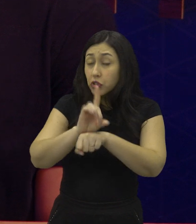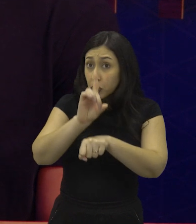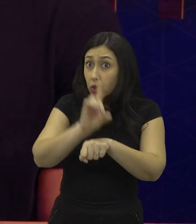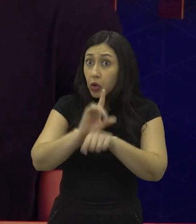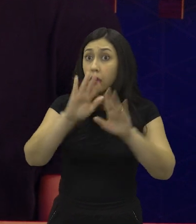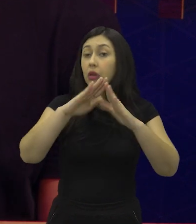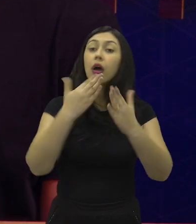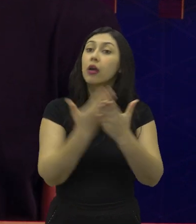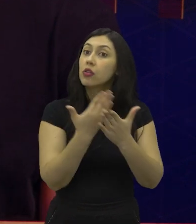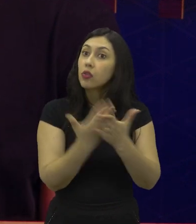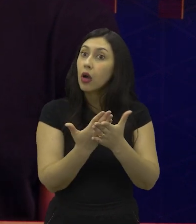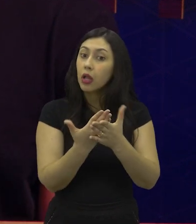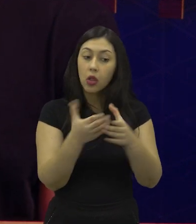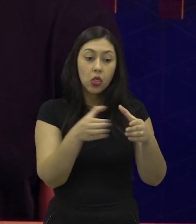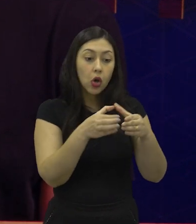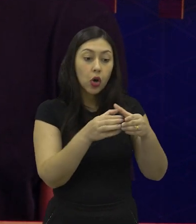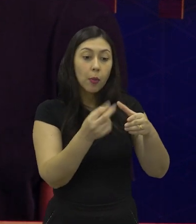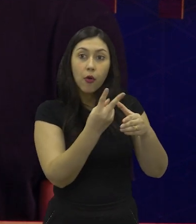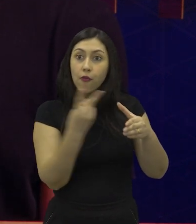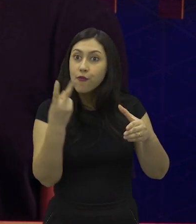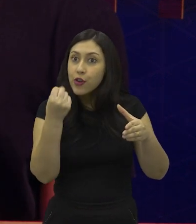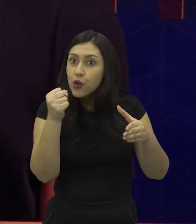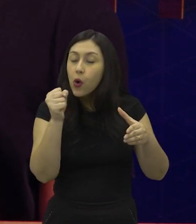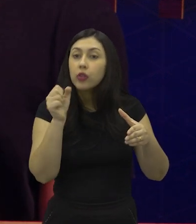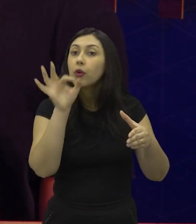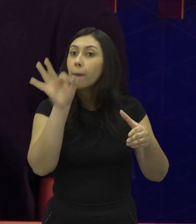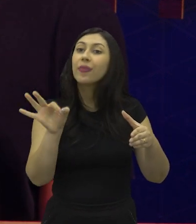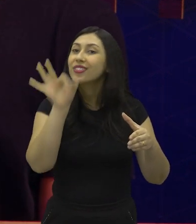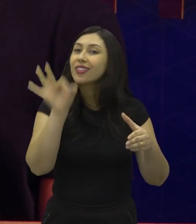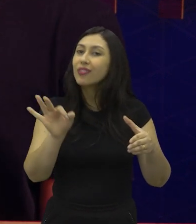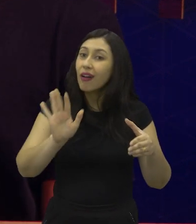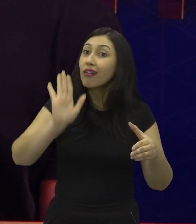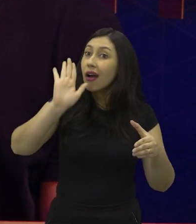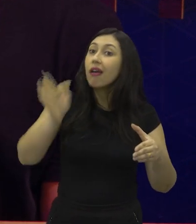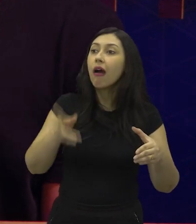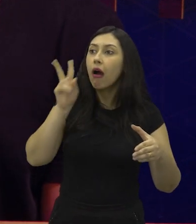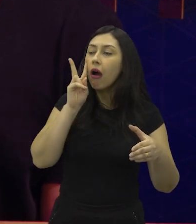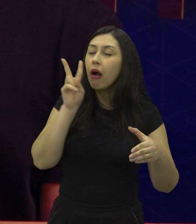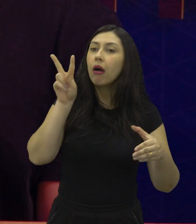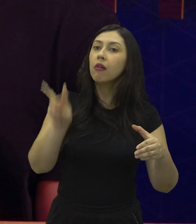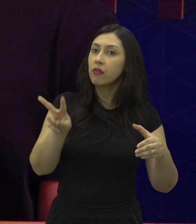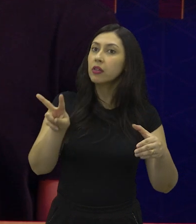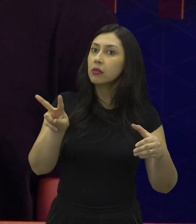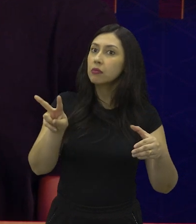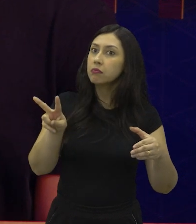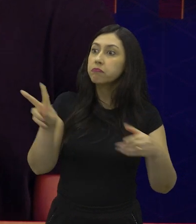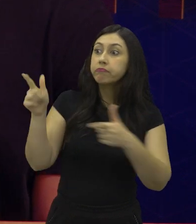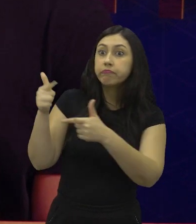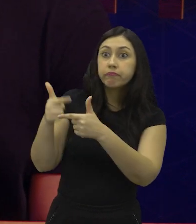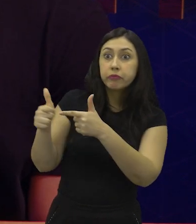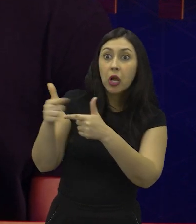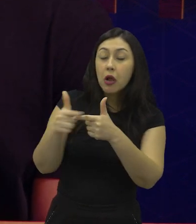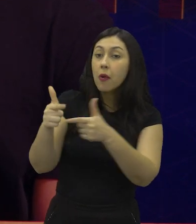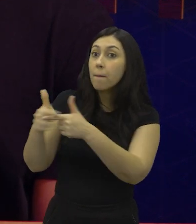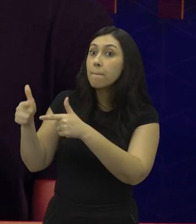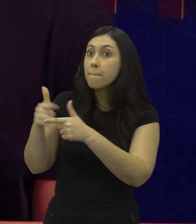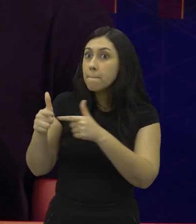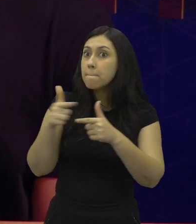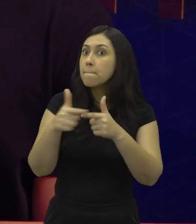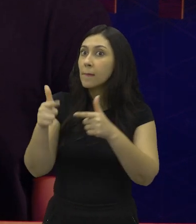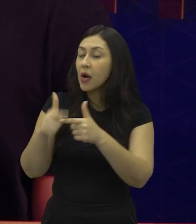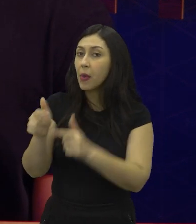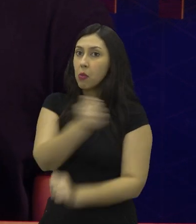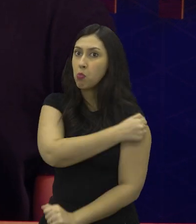diretores escolares aqui no Brasil já testemunharam situações de